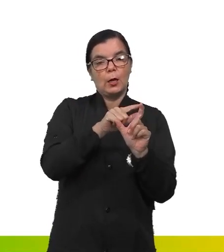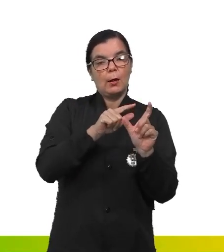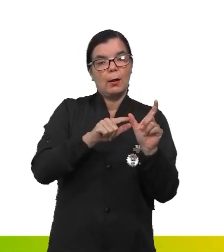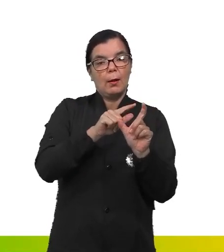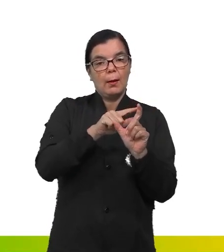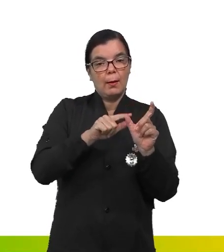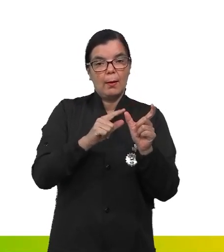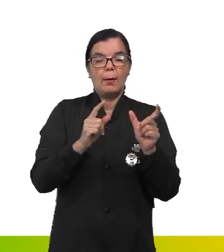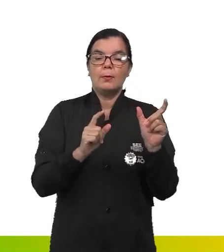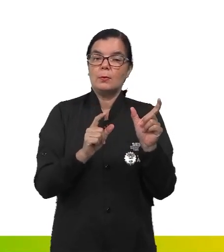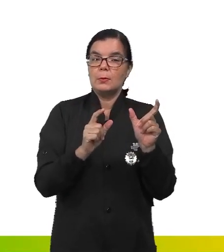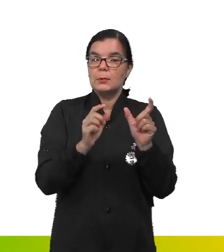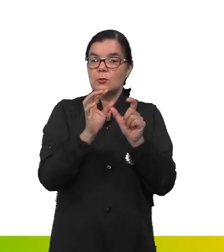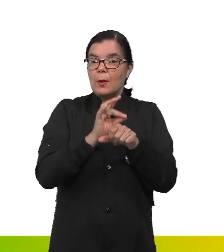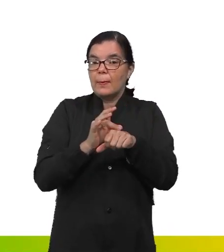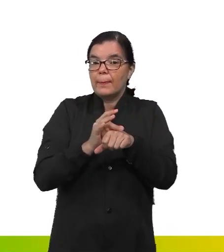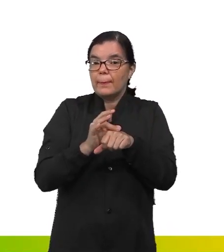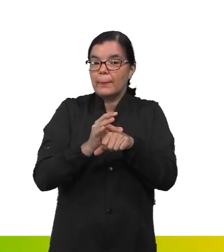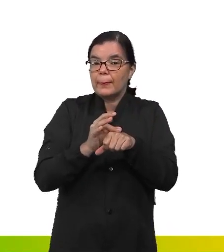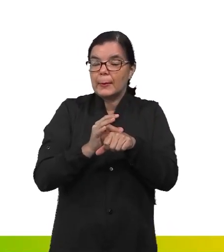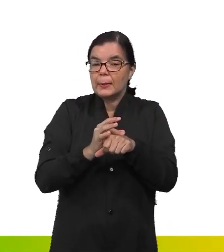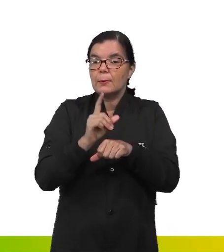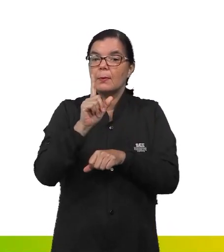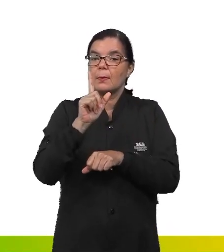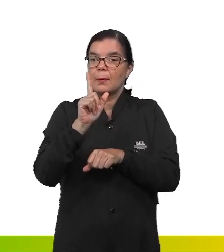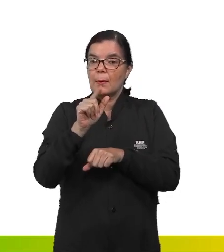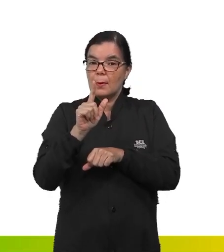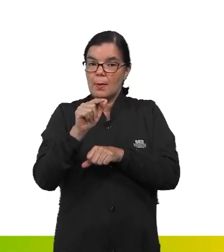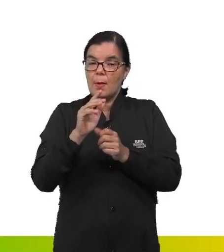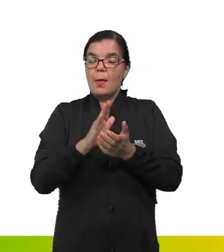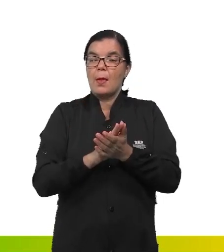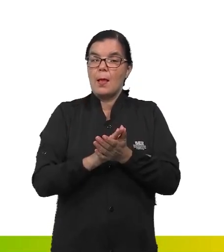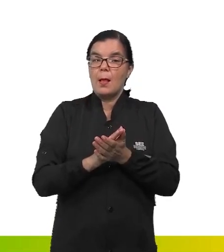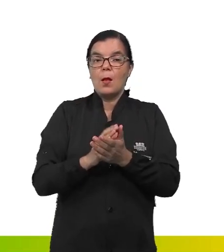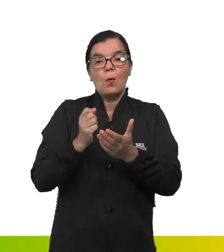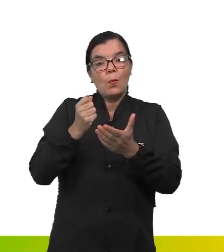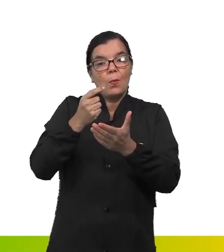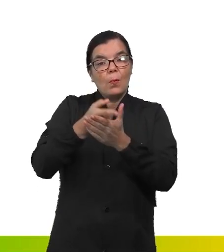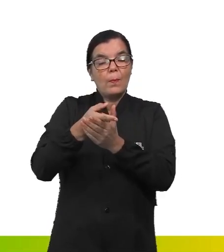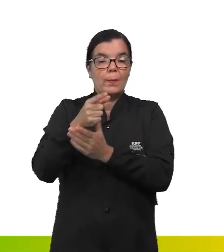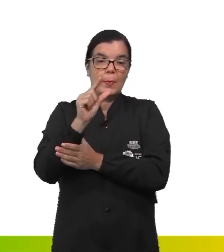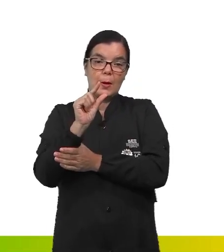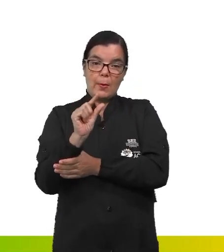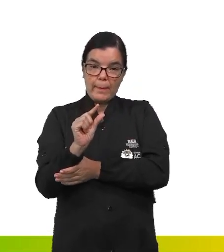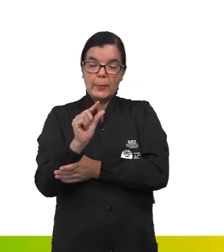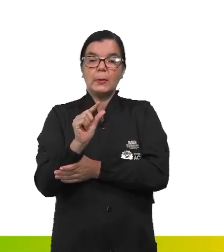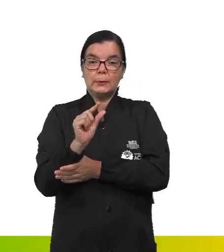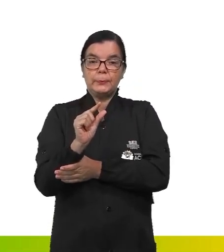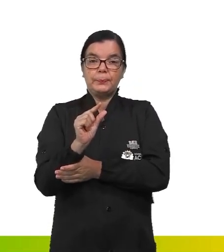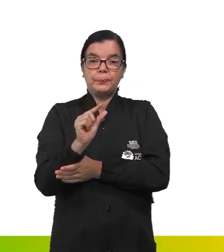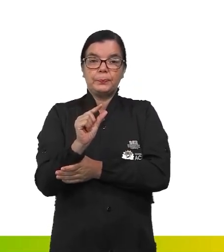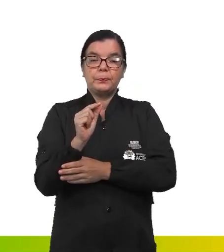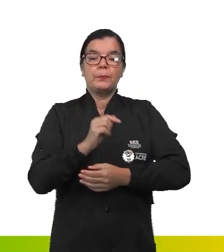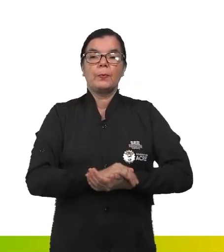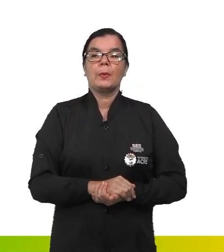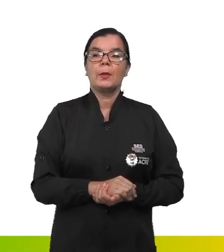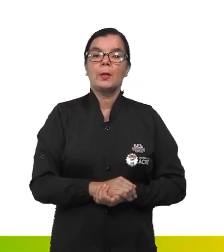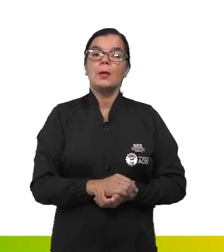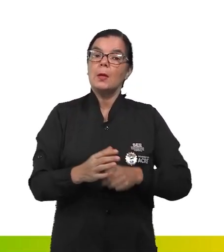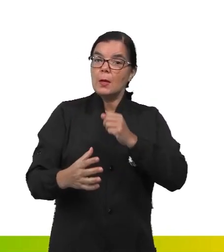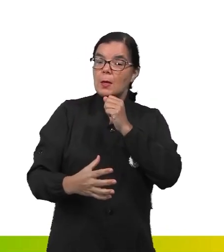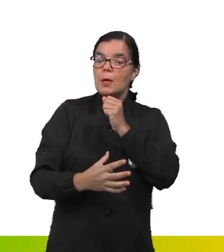palavras destacadas, tá? Então, é uma forma aqui que defende você diminuir seu consumo